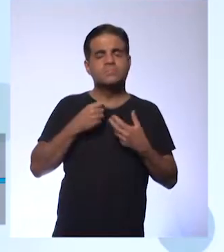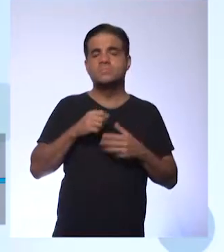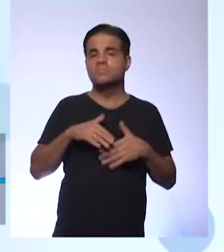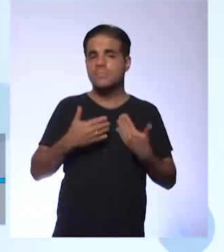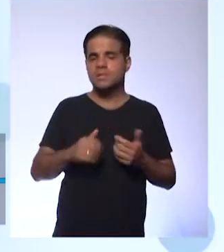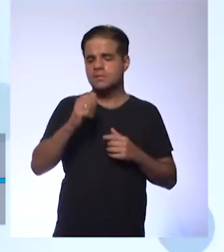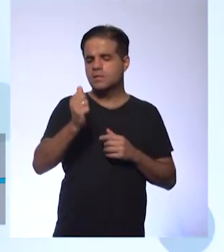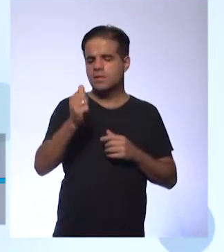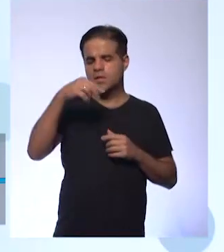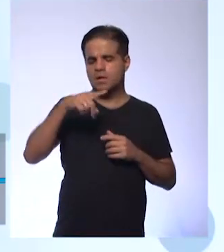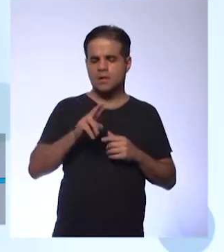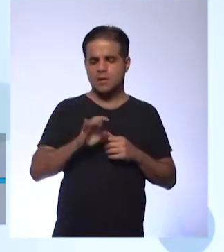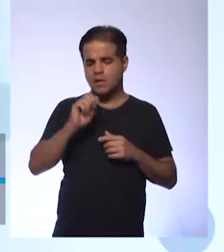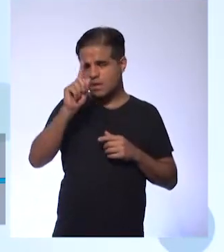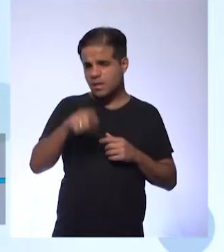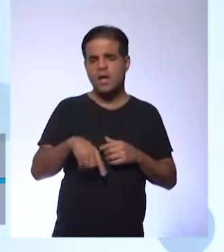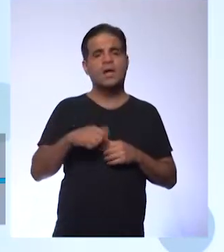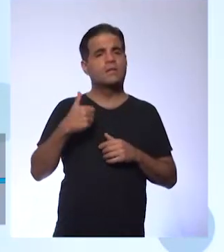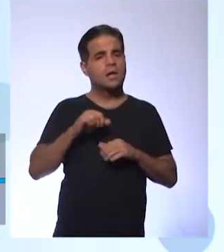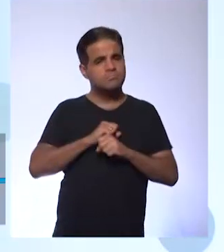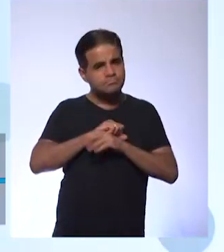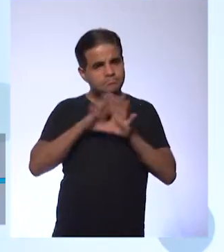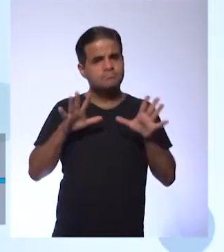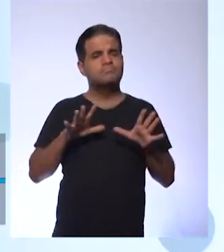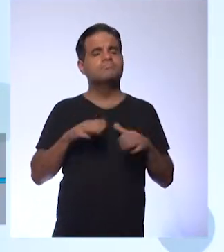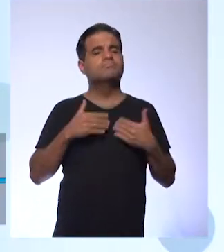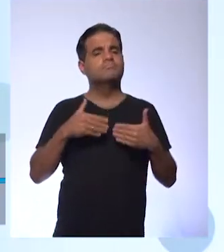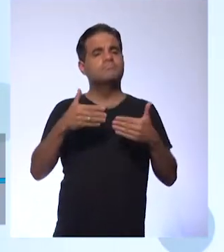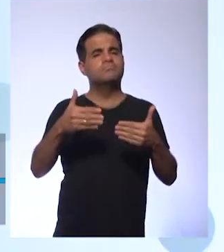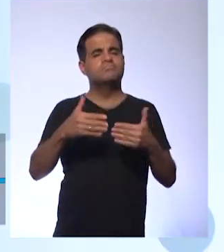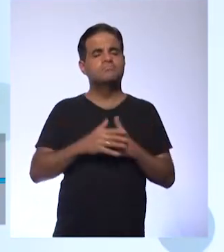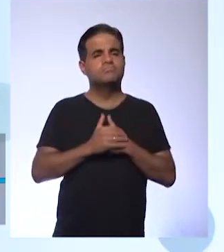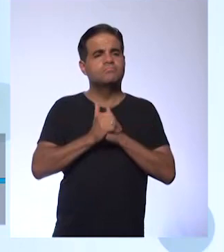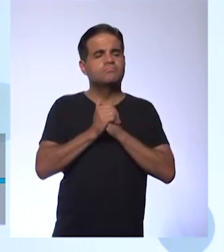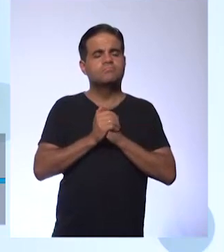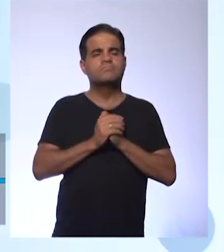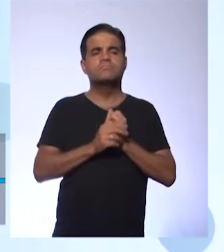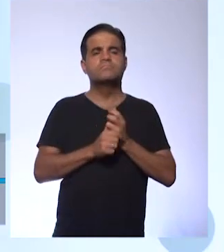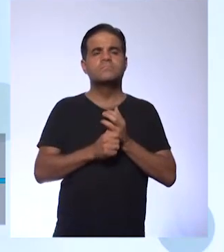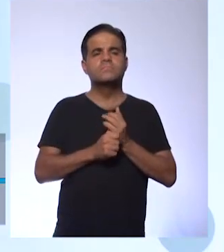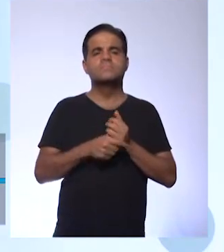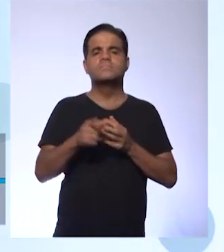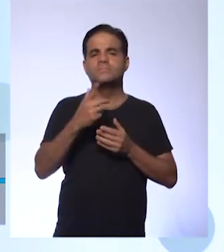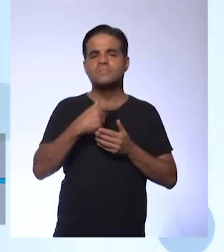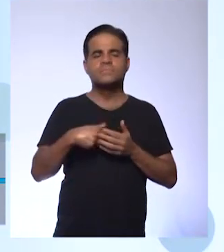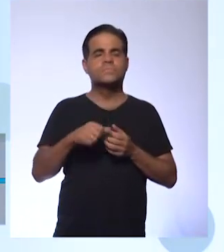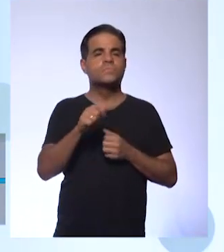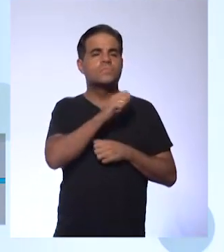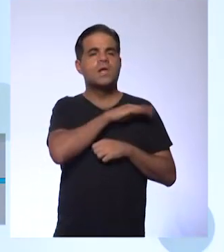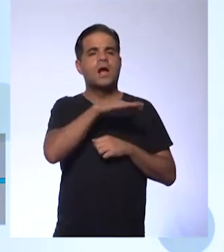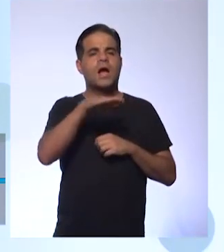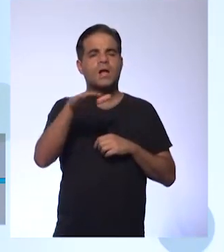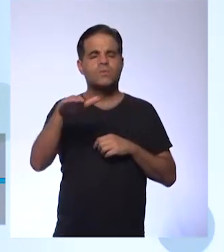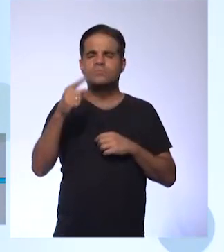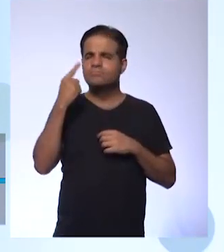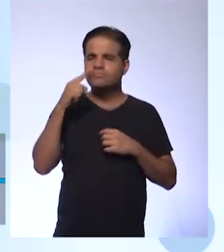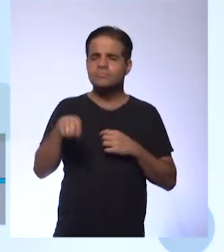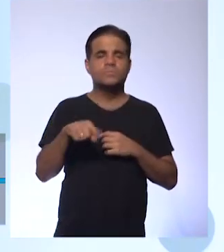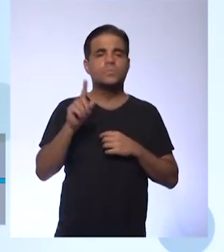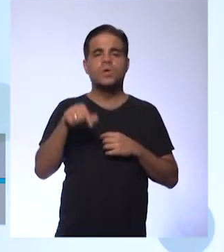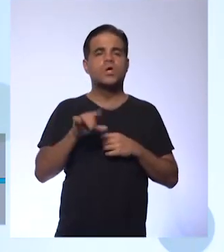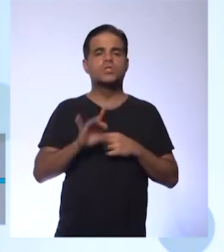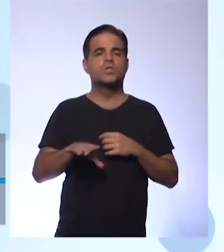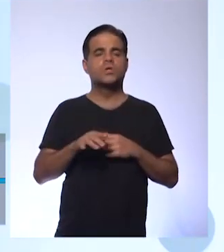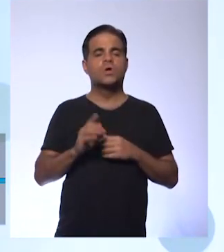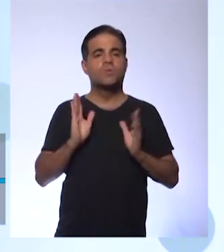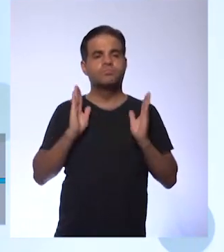André, eu acho que está muito mais ali para aqueles nossos últimos alunos ali, não é? Não é só